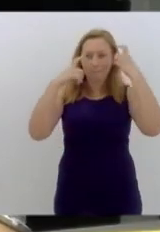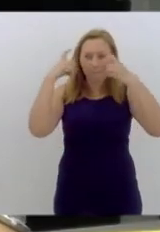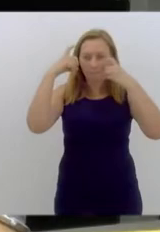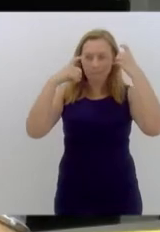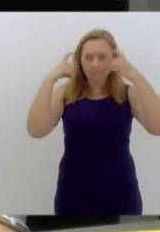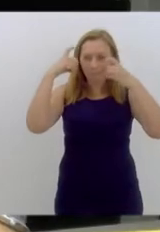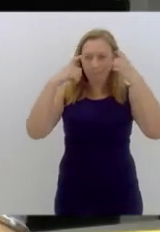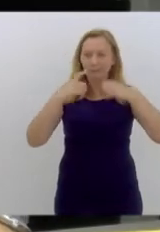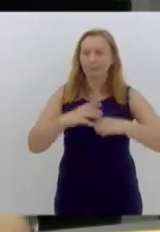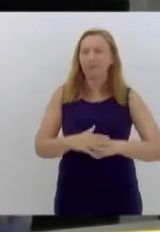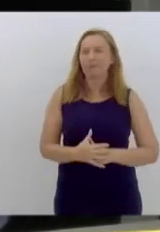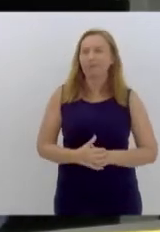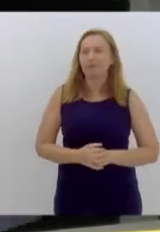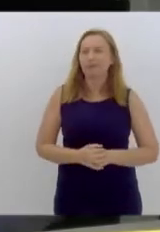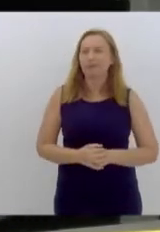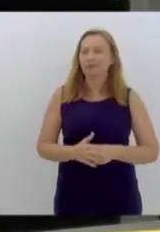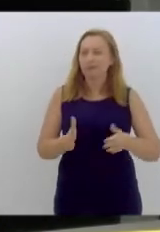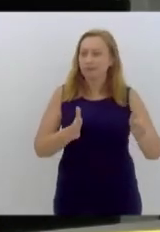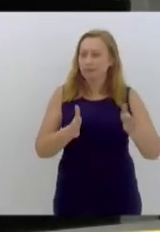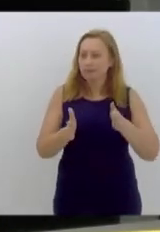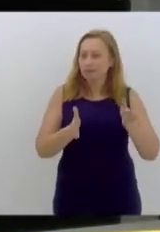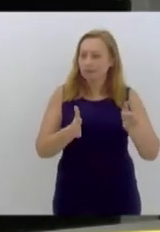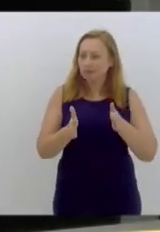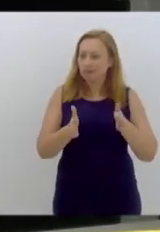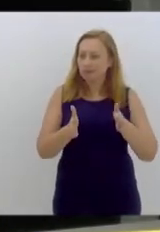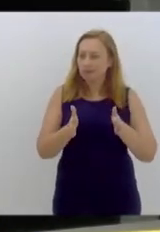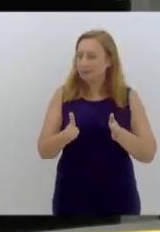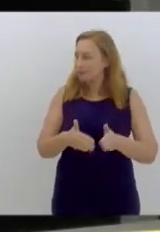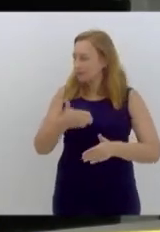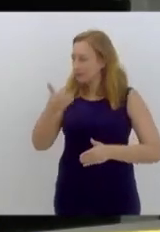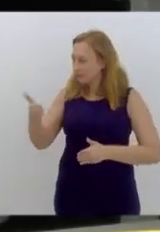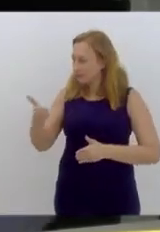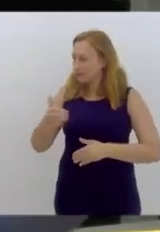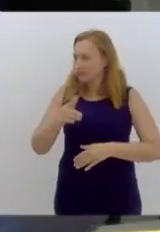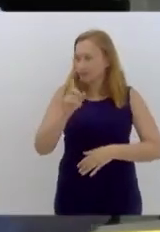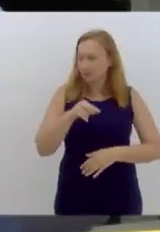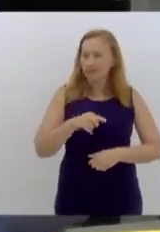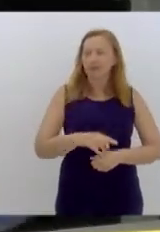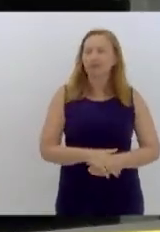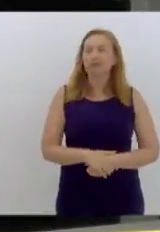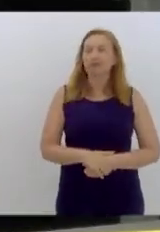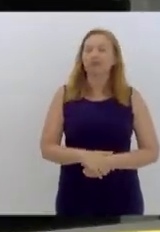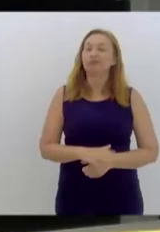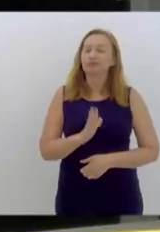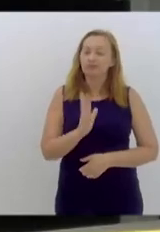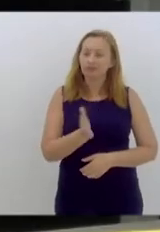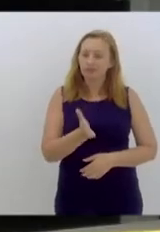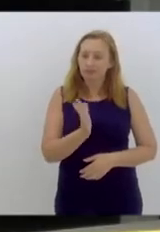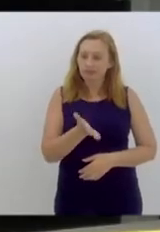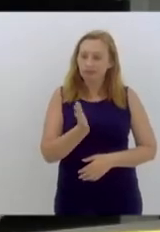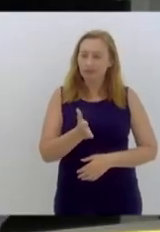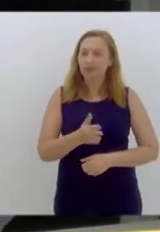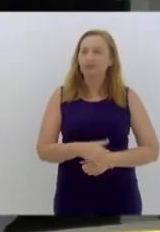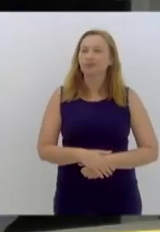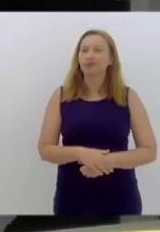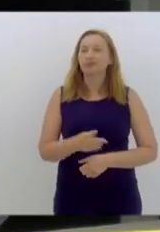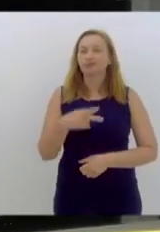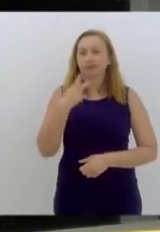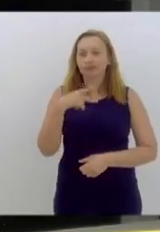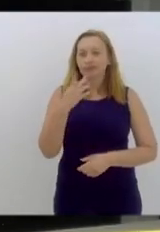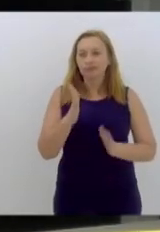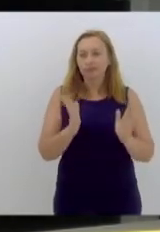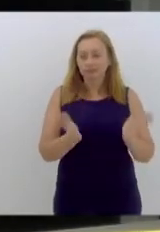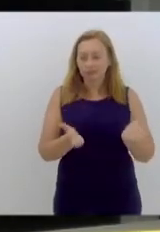com os prazos que foram prorrogados, não é? E que já, como bem foi dito